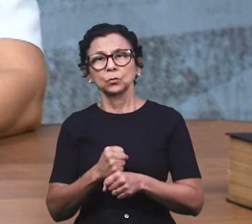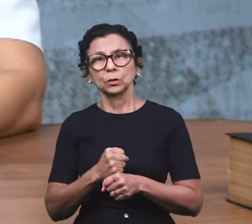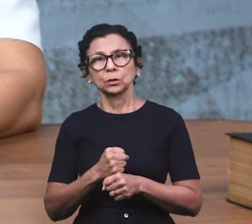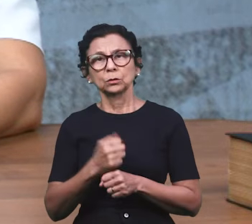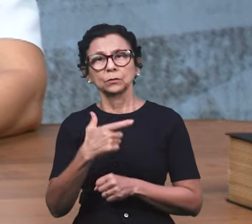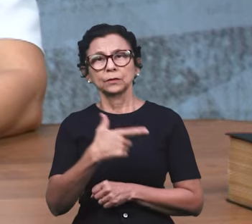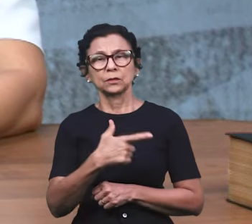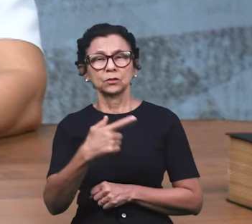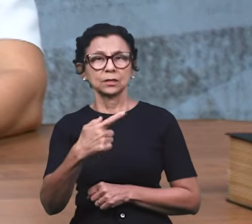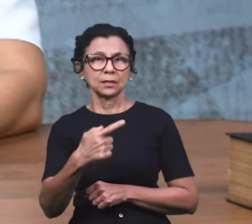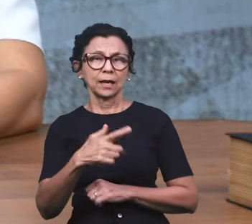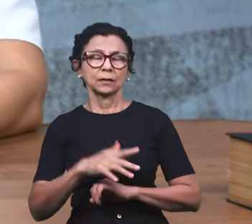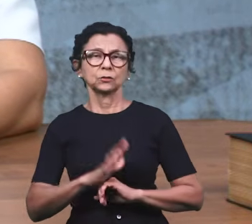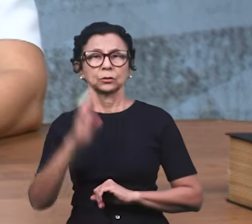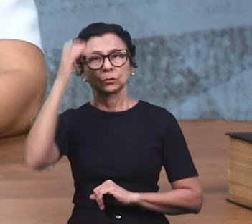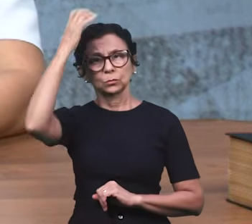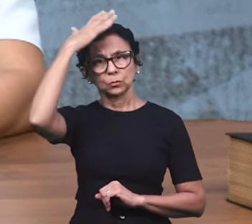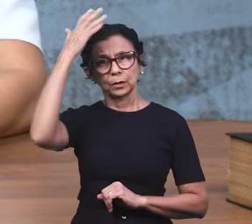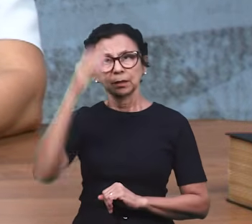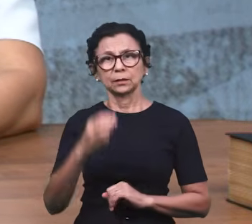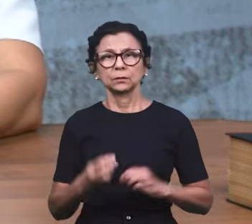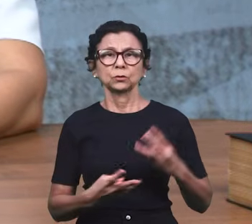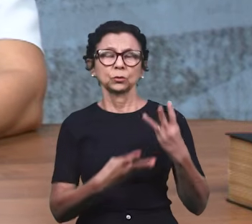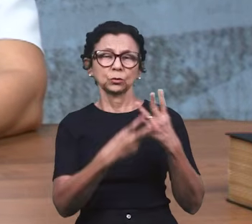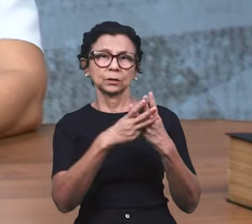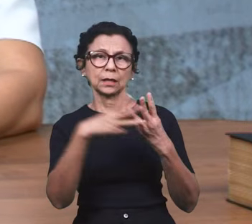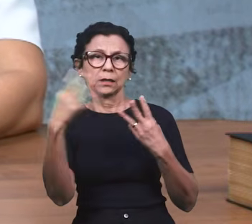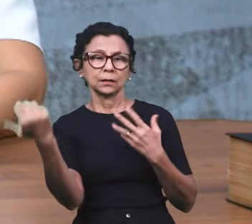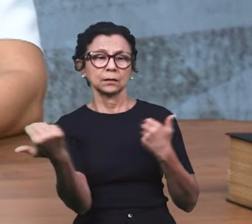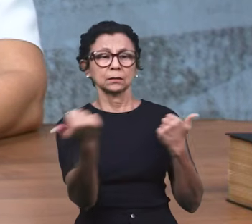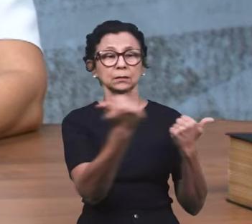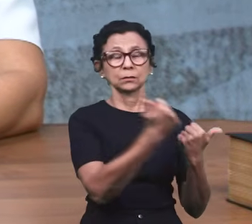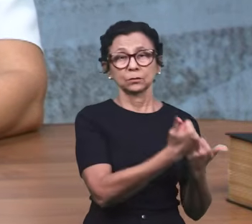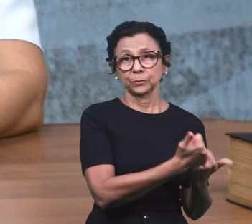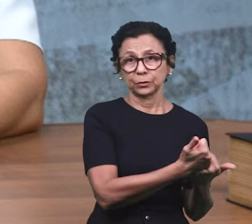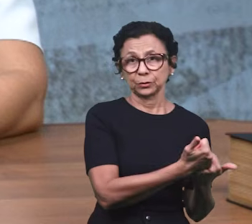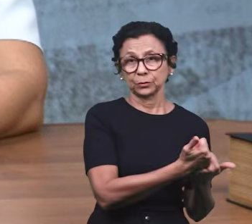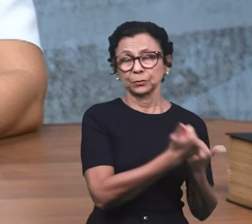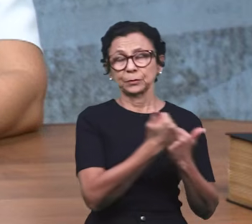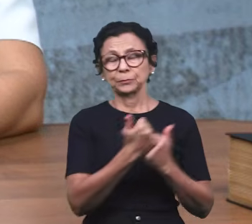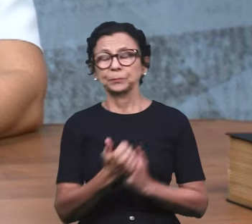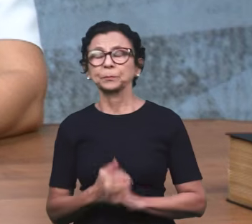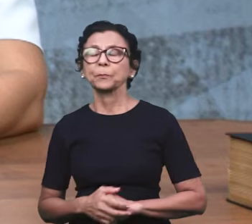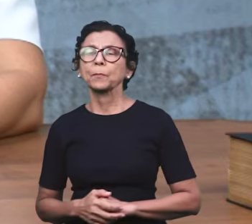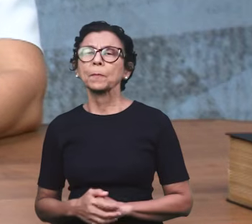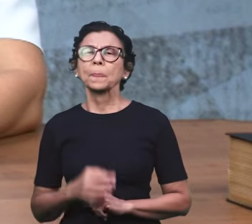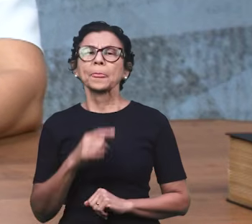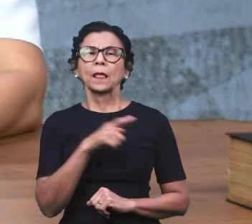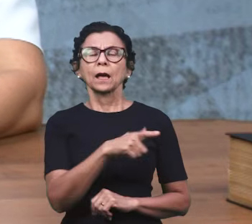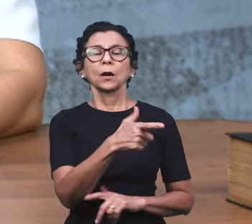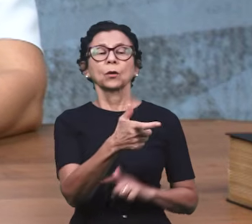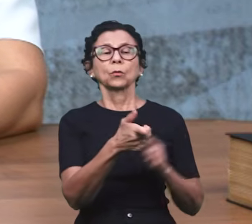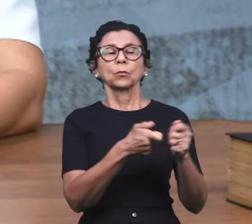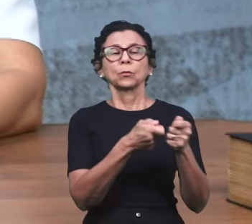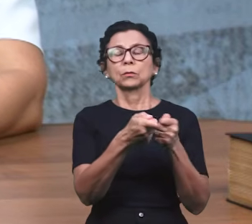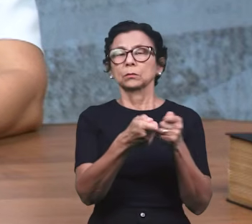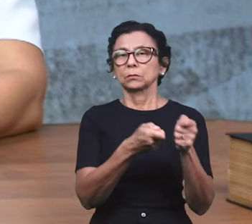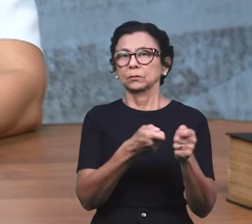Judá, e reinou em seu lugar. E sucedeu que, reinando ele, e